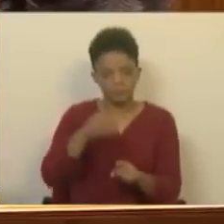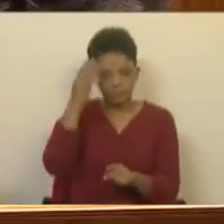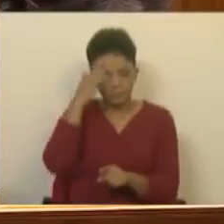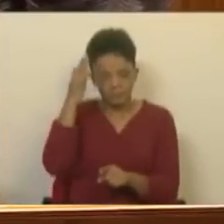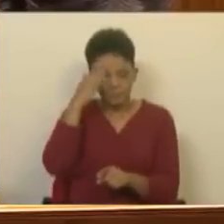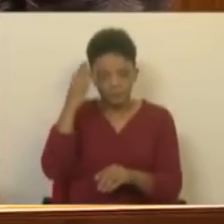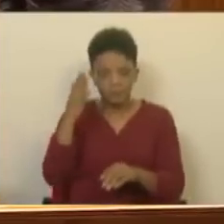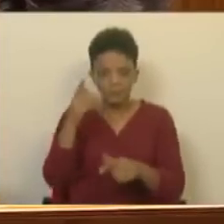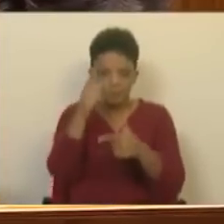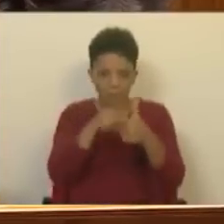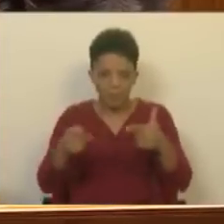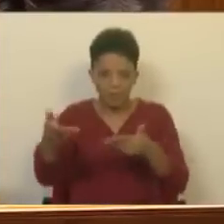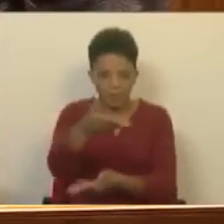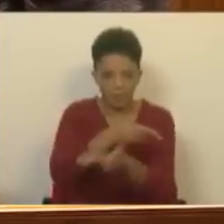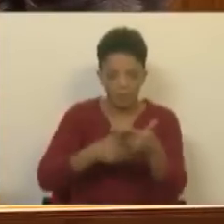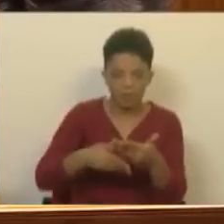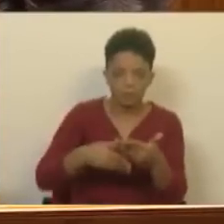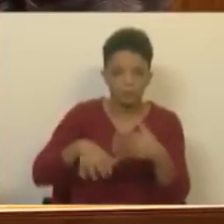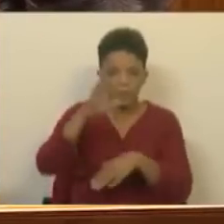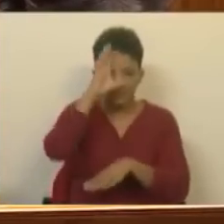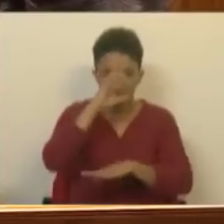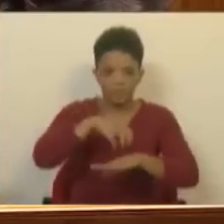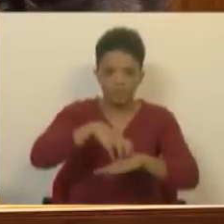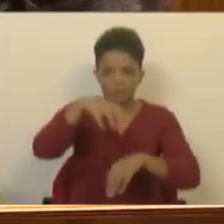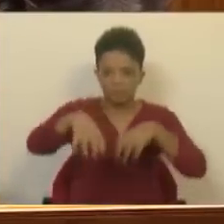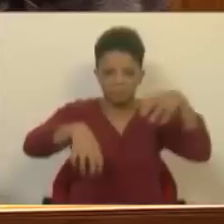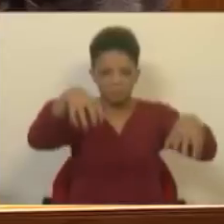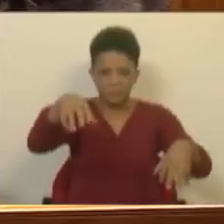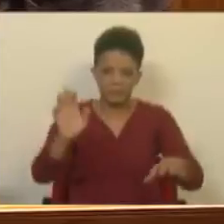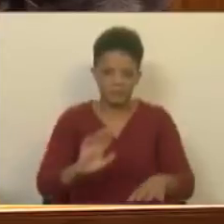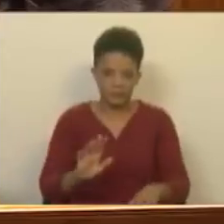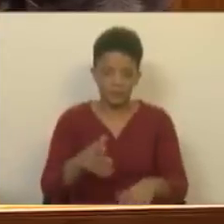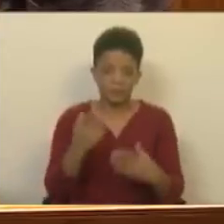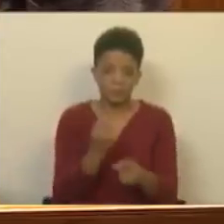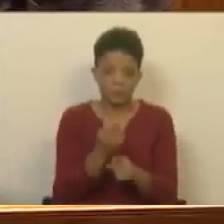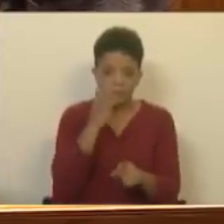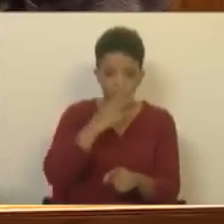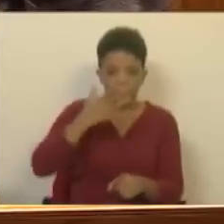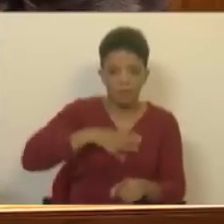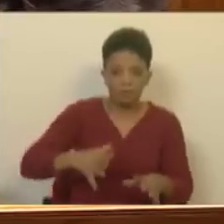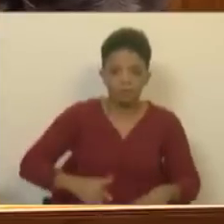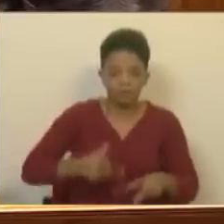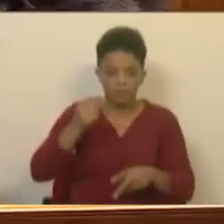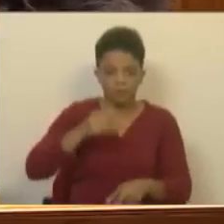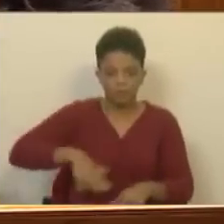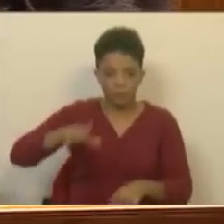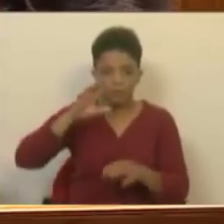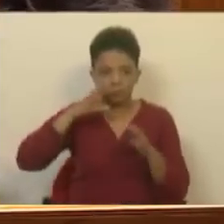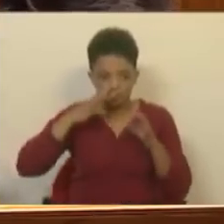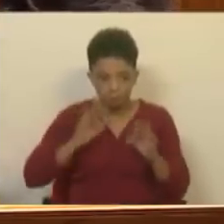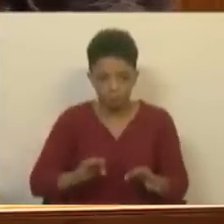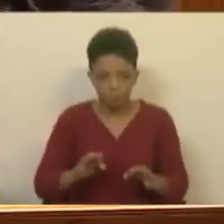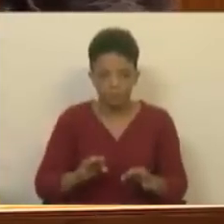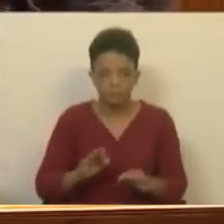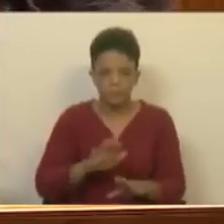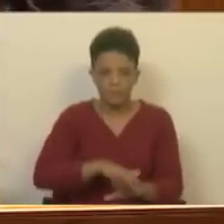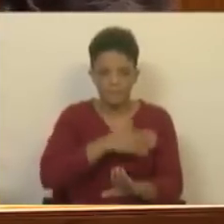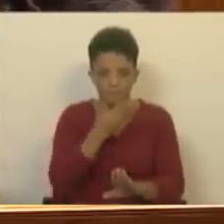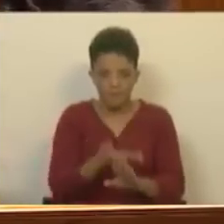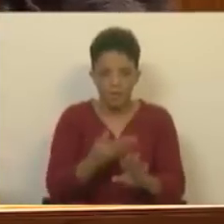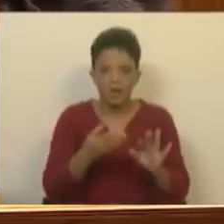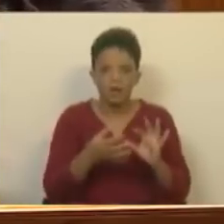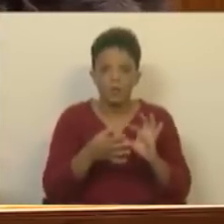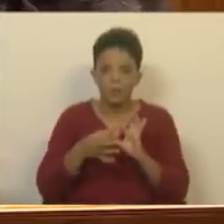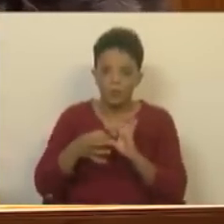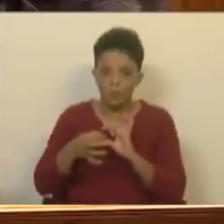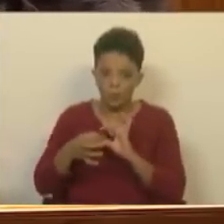competências partilhadas em diferentes Ministérios septoriais Muito obrigado se queremos o desenvolvimento Regional efetivo que reforça a